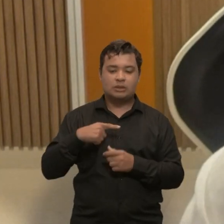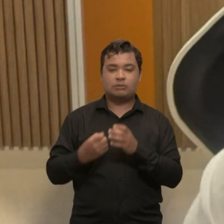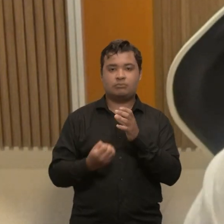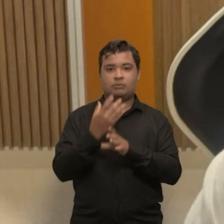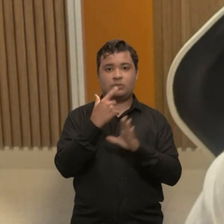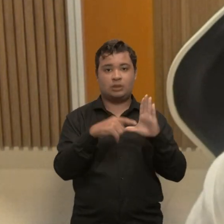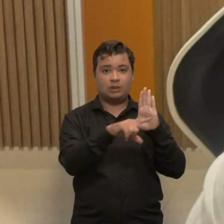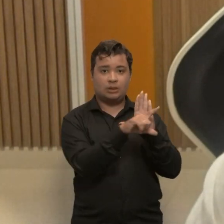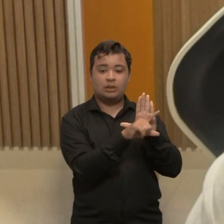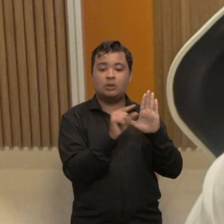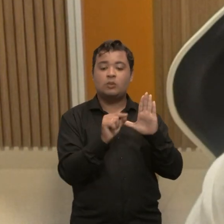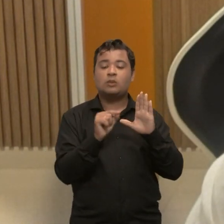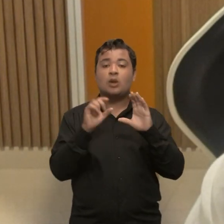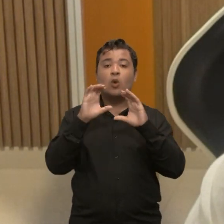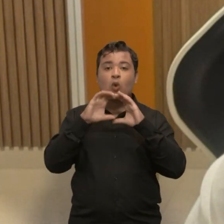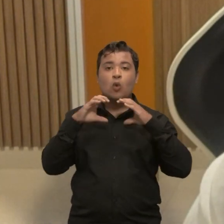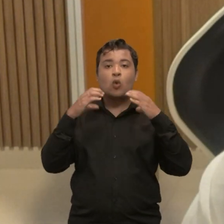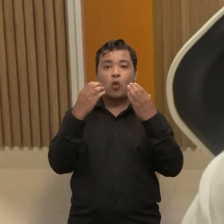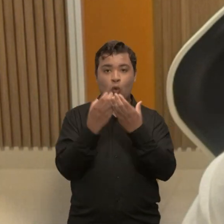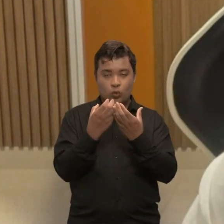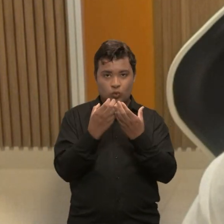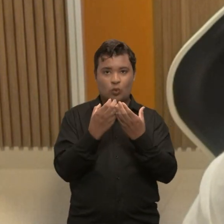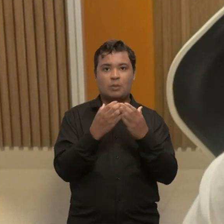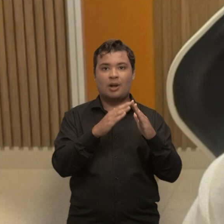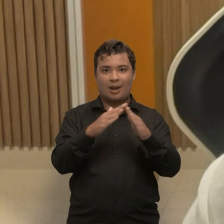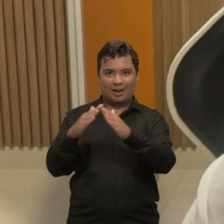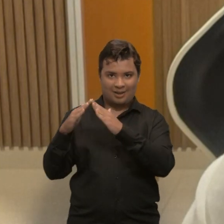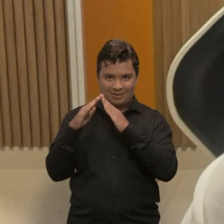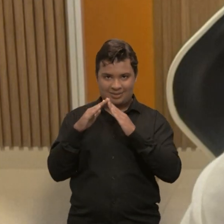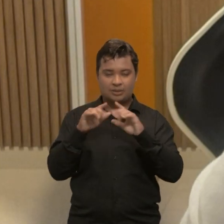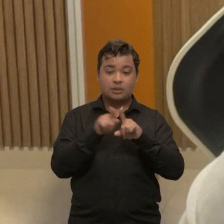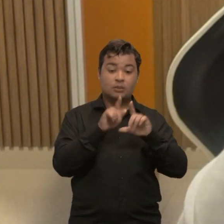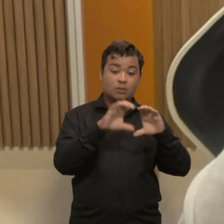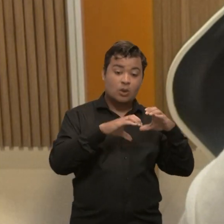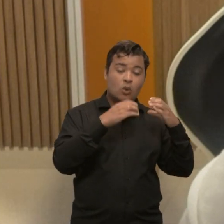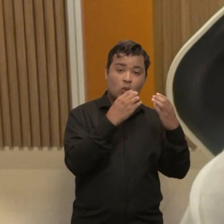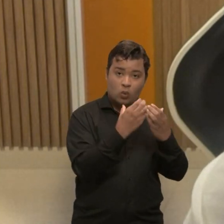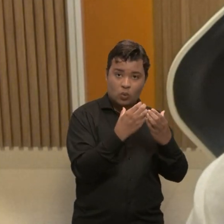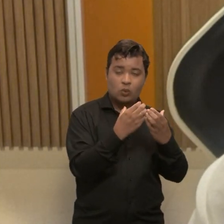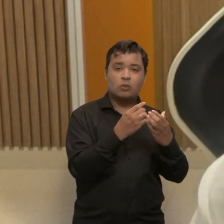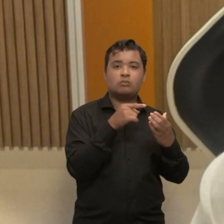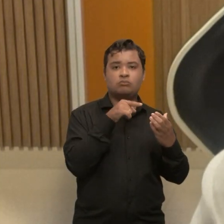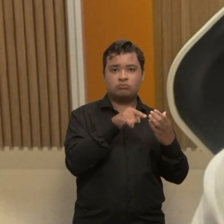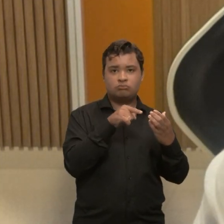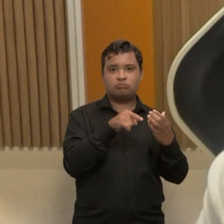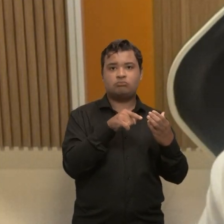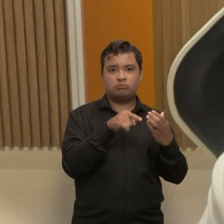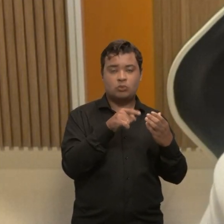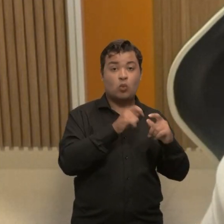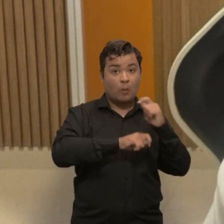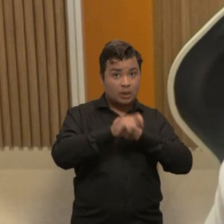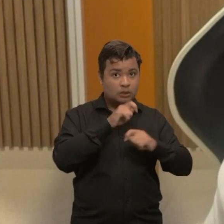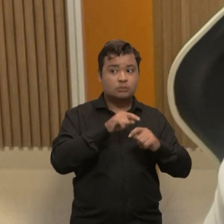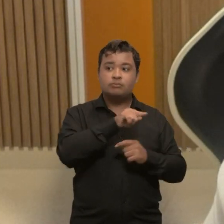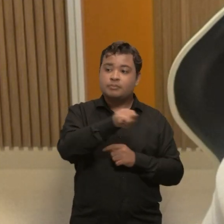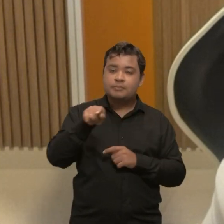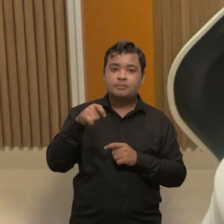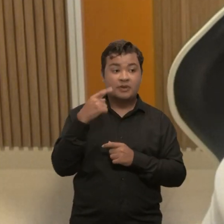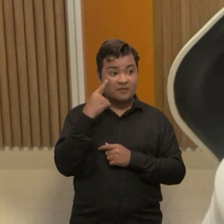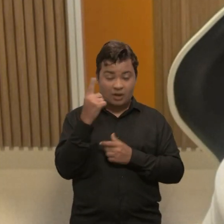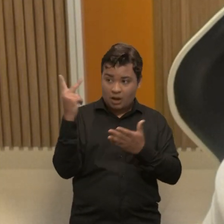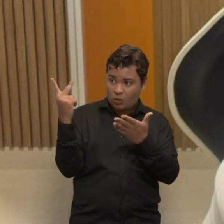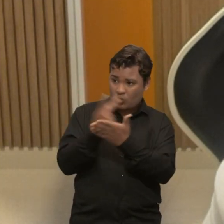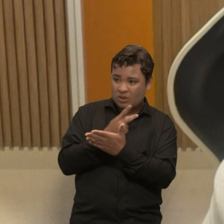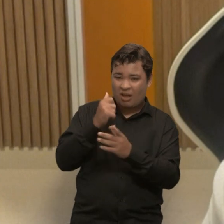obriga os condomínios residenciais e comerciais a notificarem casos de violência contra as mulheres, porque é dentro dos lares, principalmente,